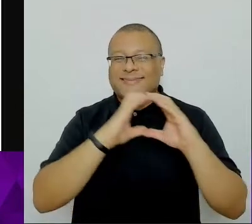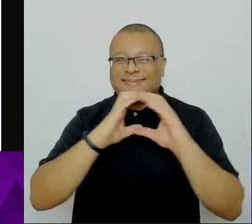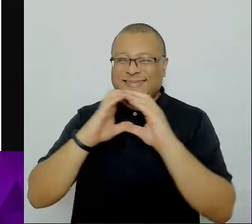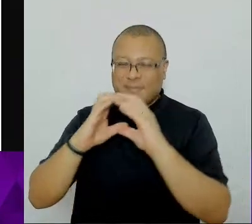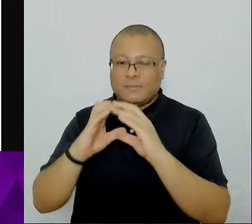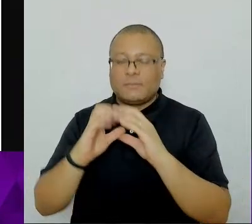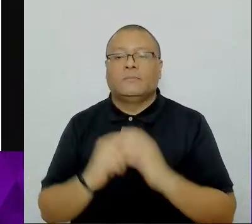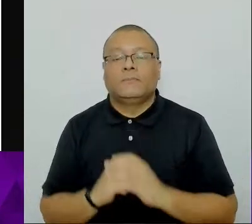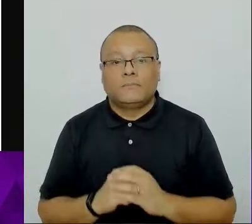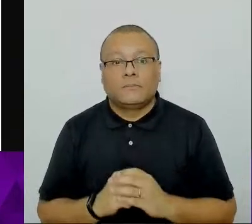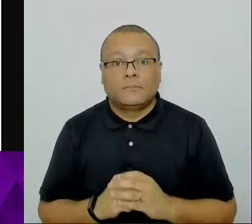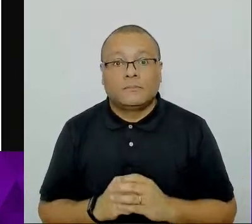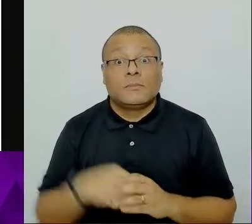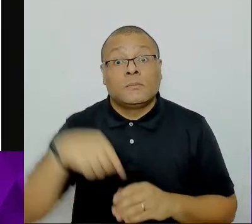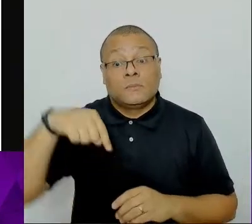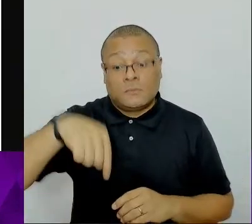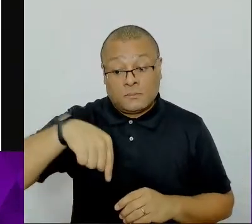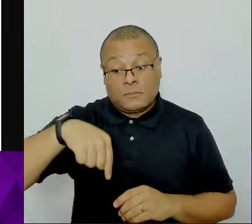que a gente